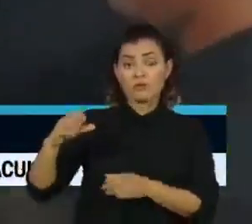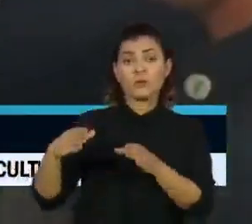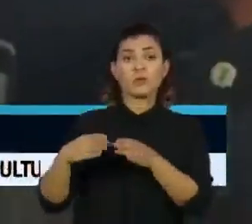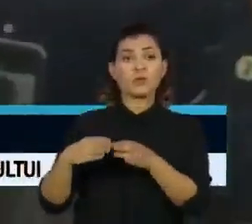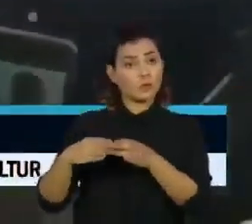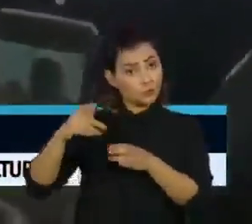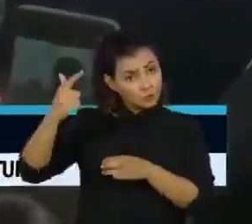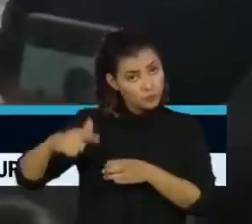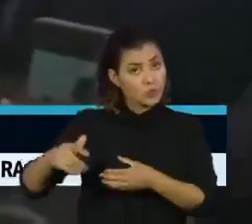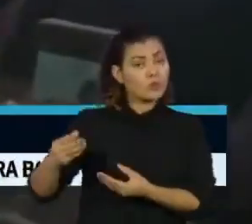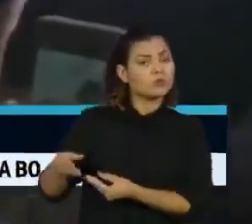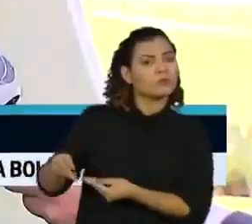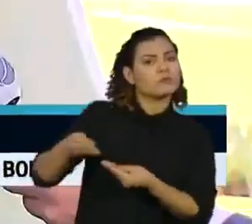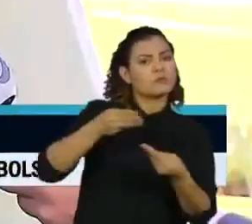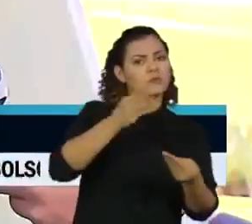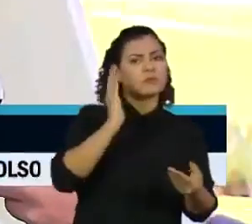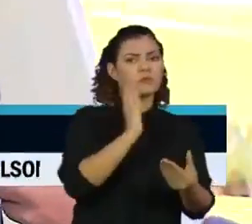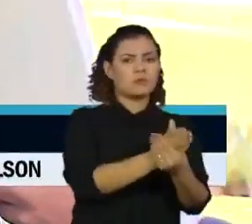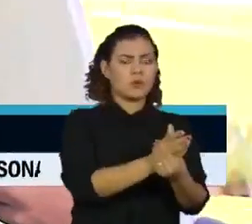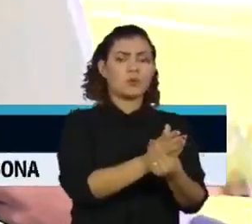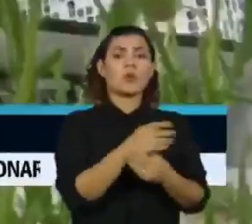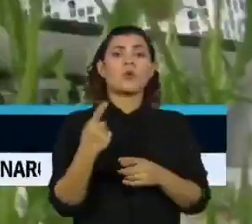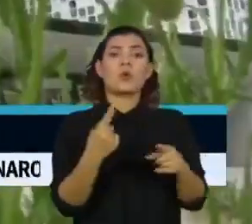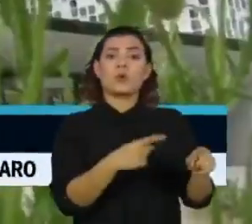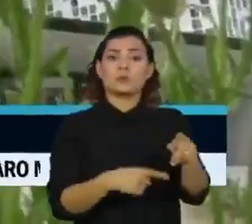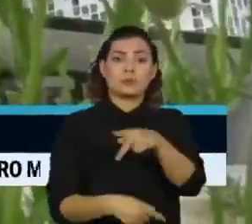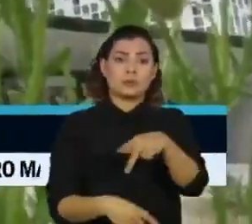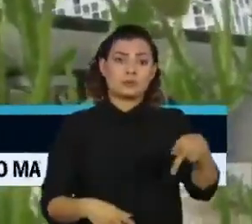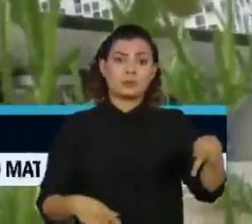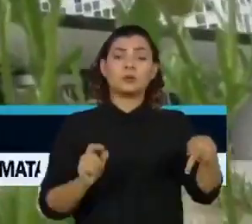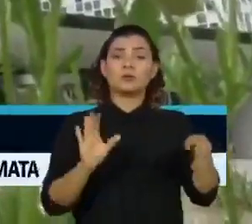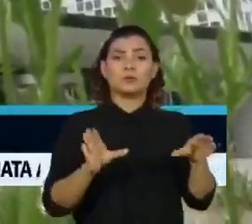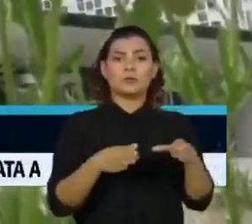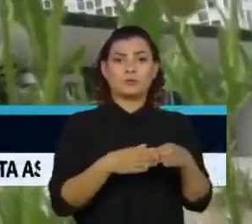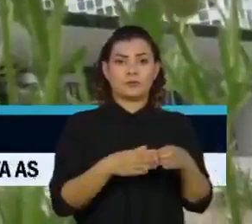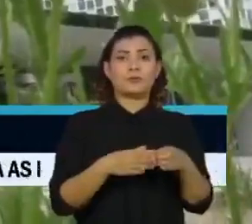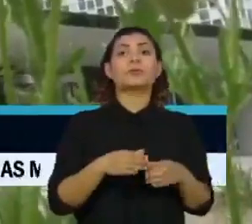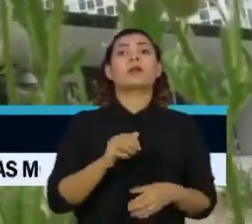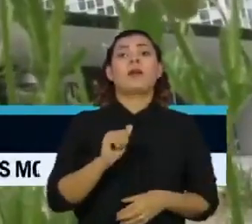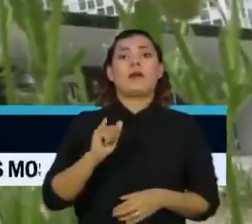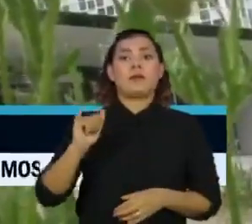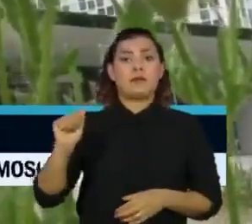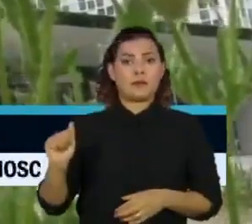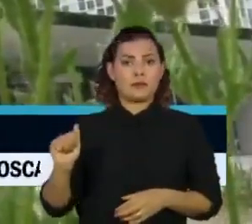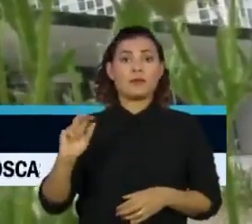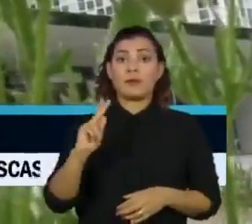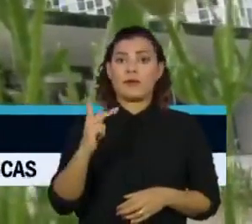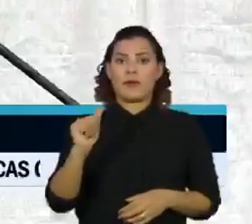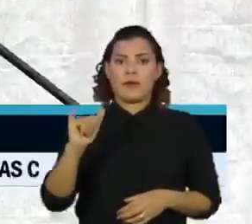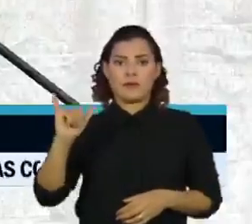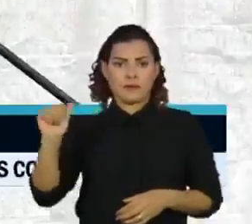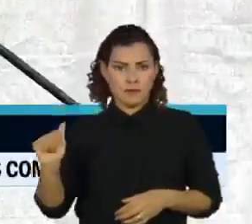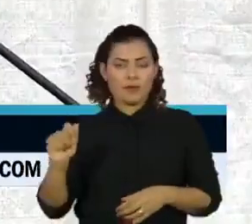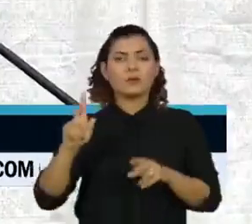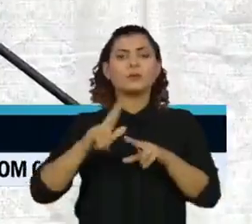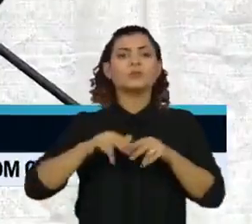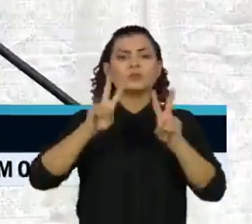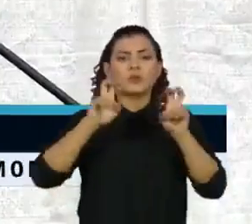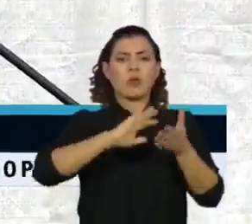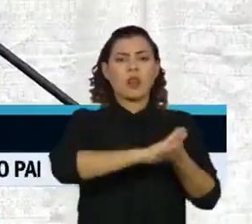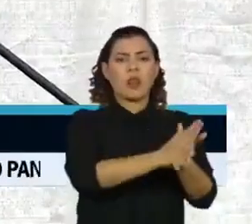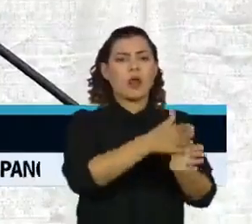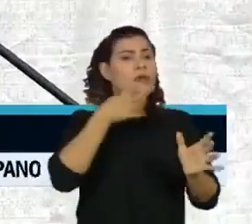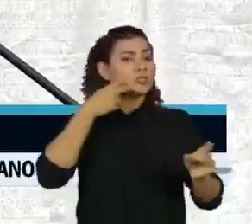Arns entrou com uma representação contra o presidente no Tribunal de Haia por incitação ao genocídio indígena. No ano